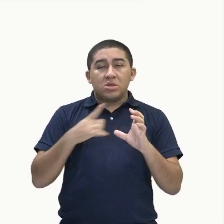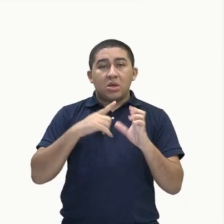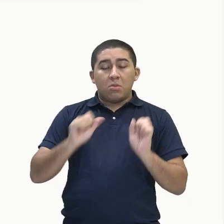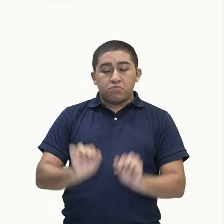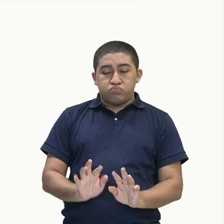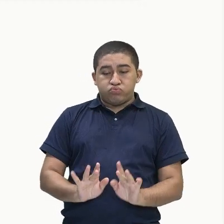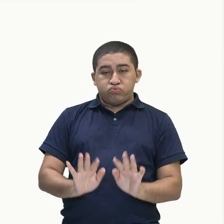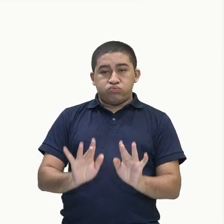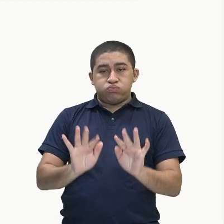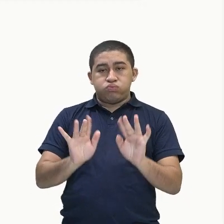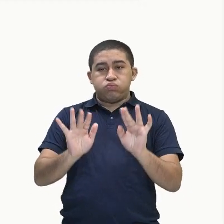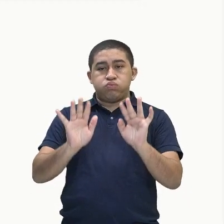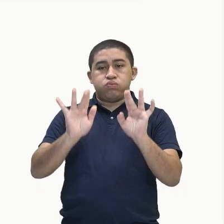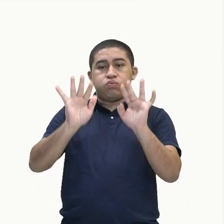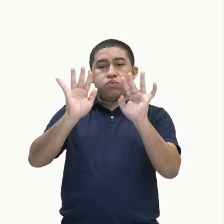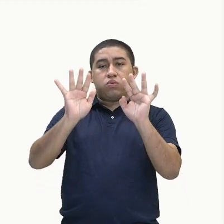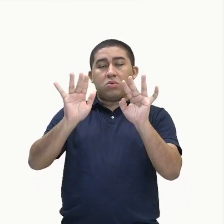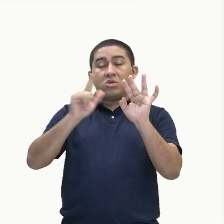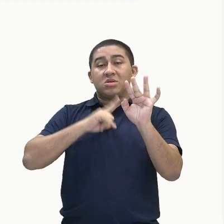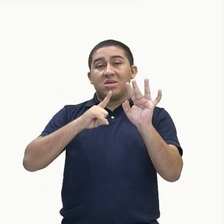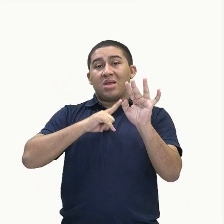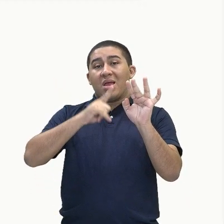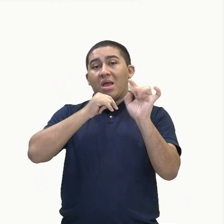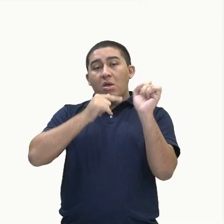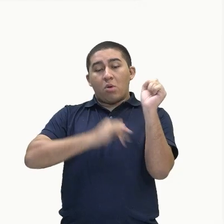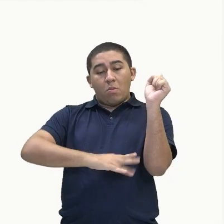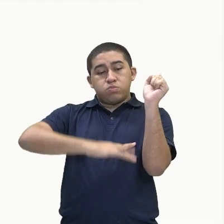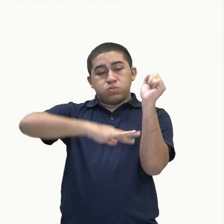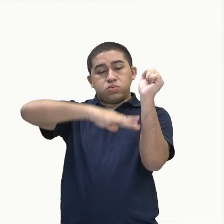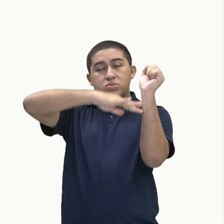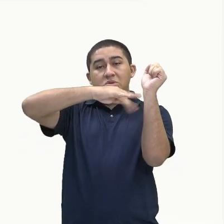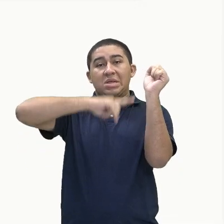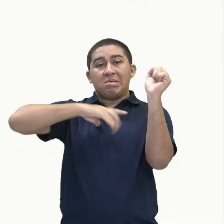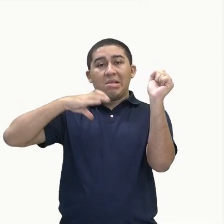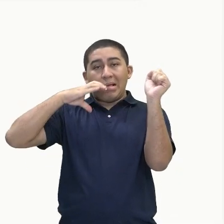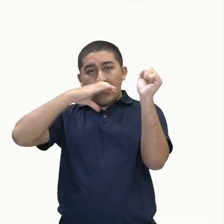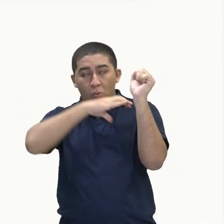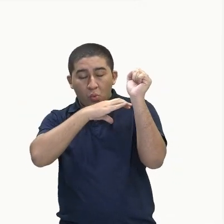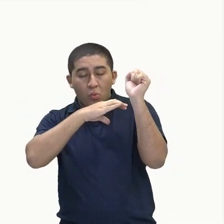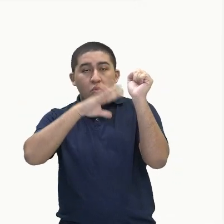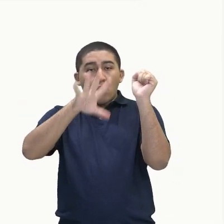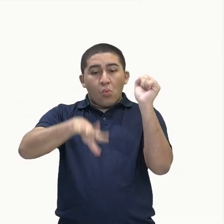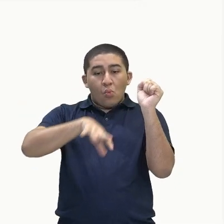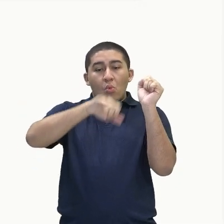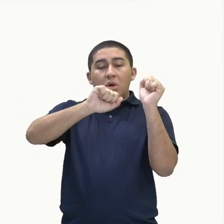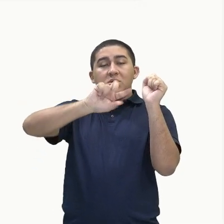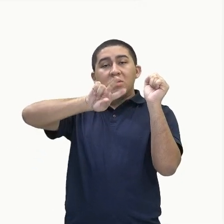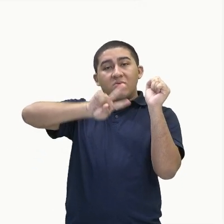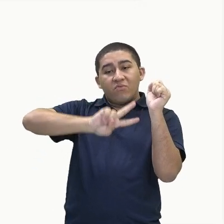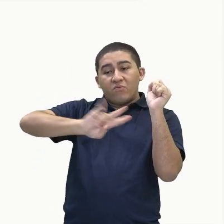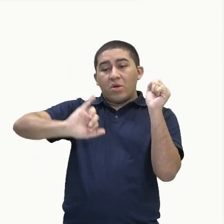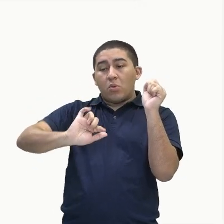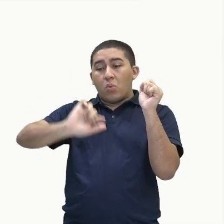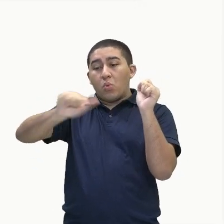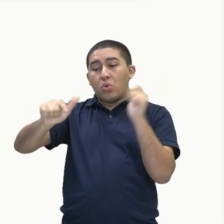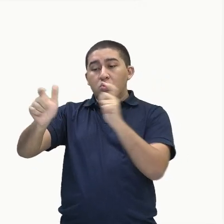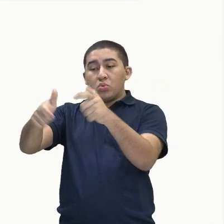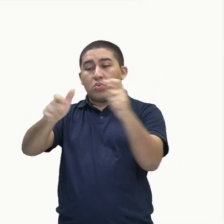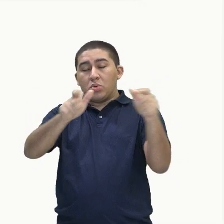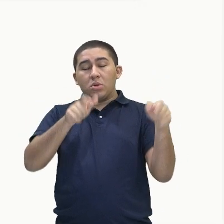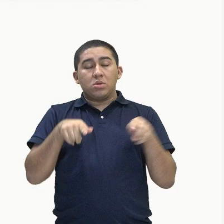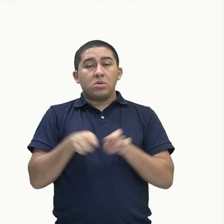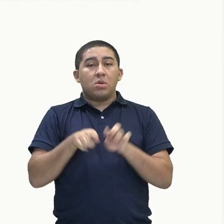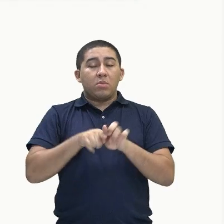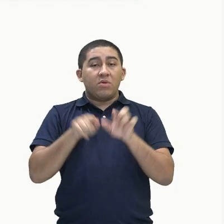superfície. Nessa região superficial, elas serão aquecidas e serão direcionadas novamente para a região dos polos, onde o